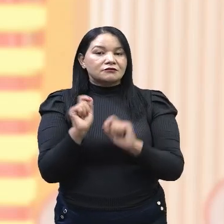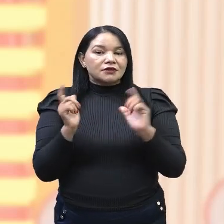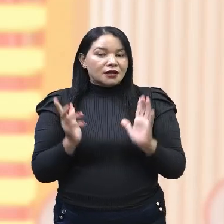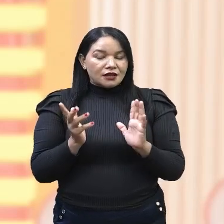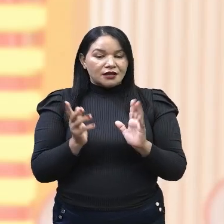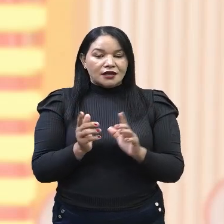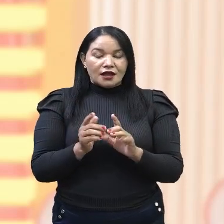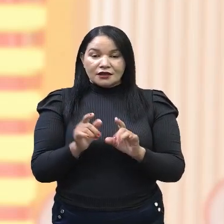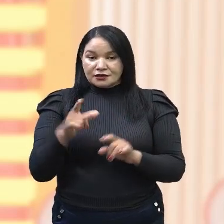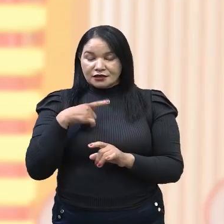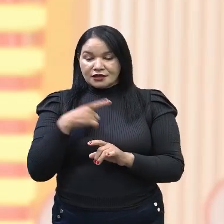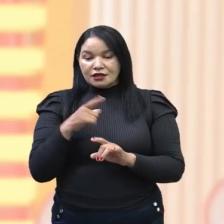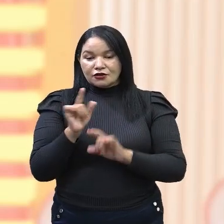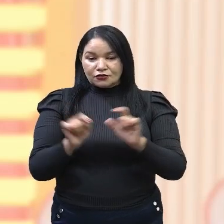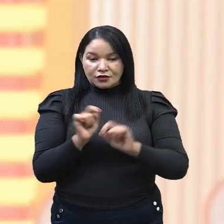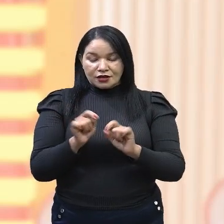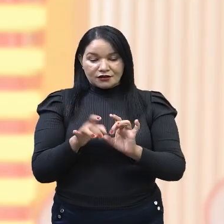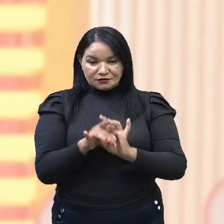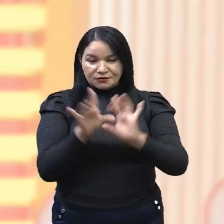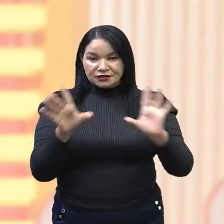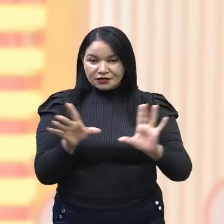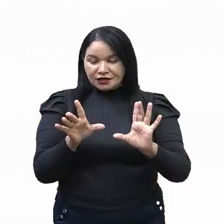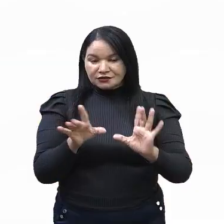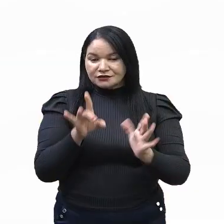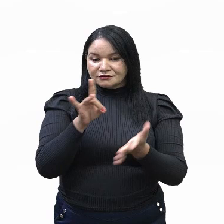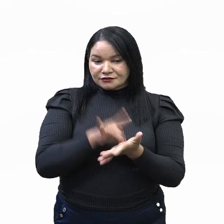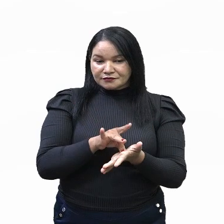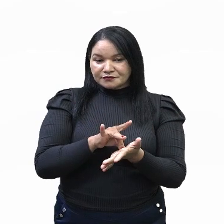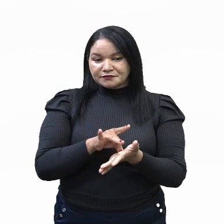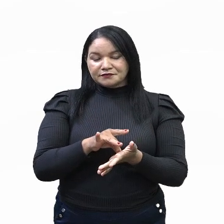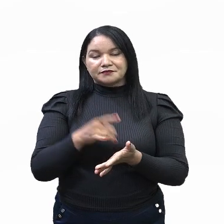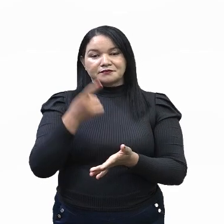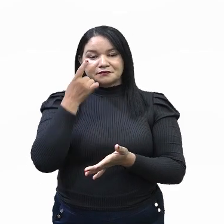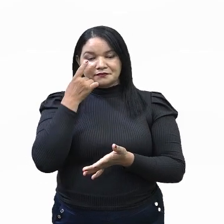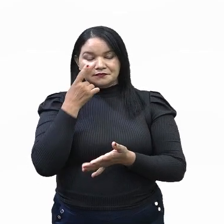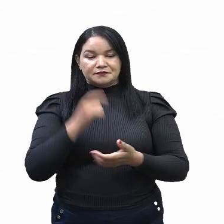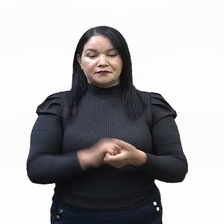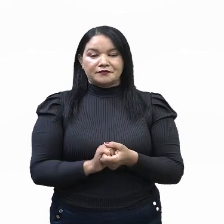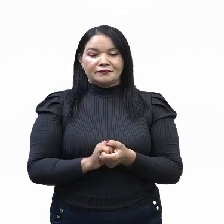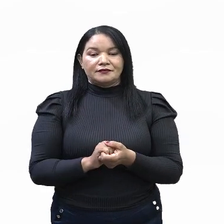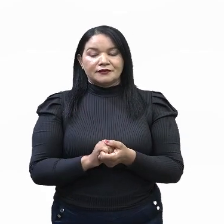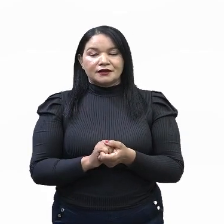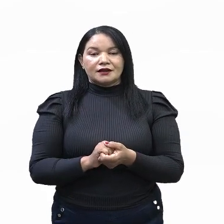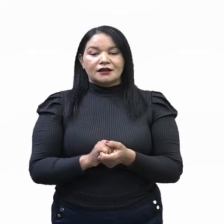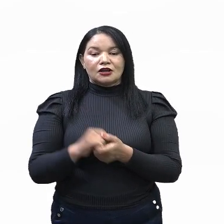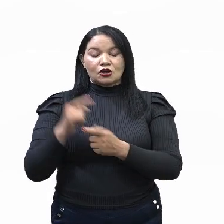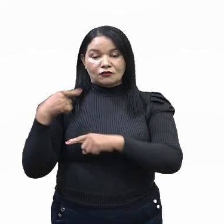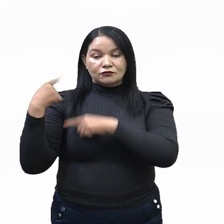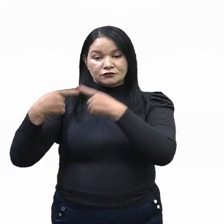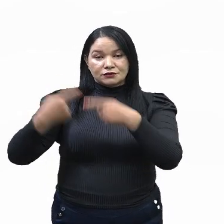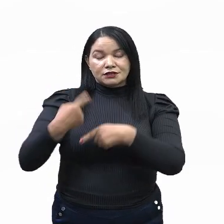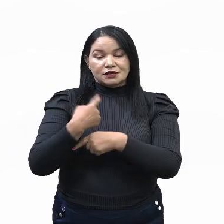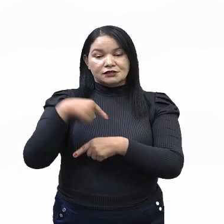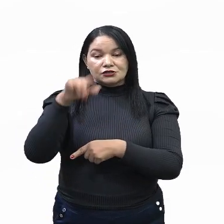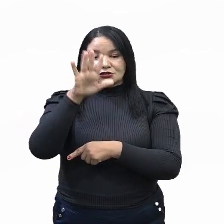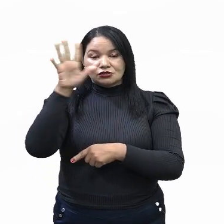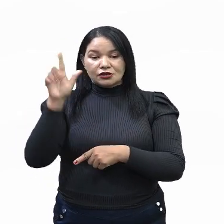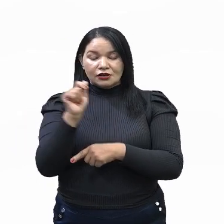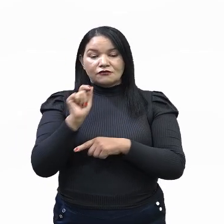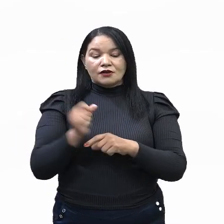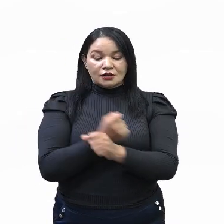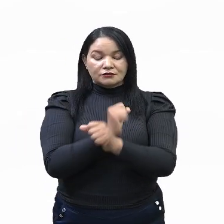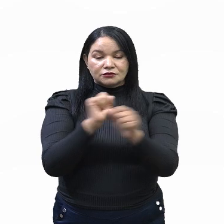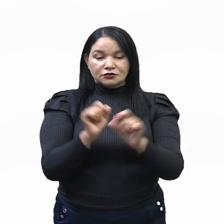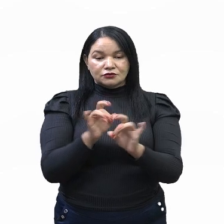tiveram acesso a essa liberdade? Vamos lá. A vida da população afrodescendente no pós-abolição no